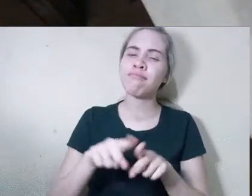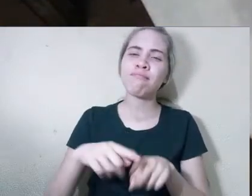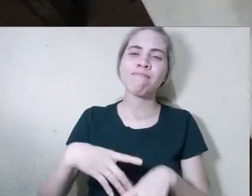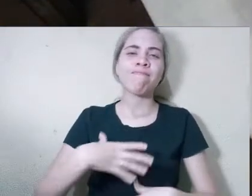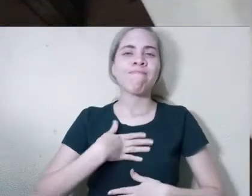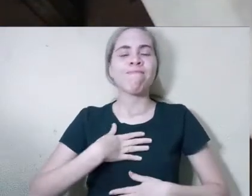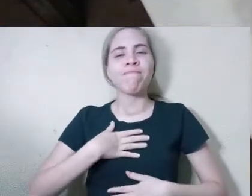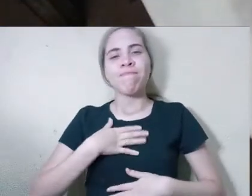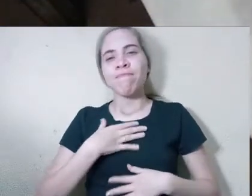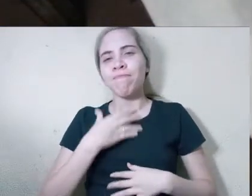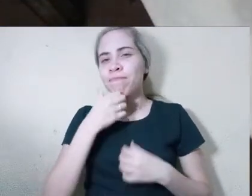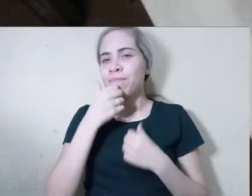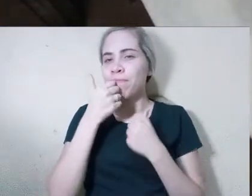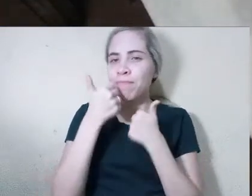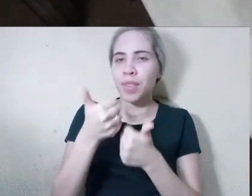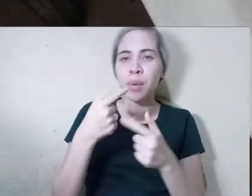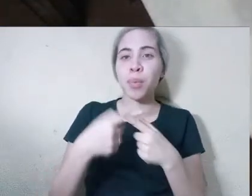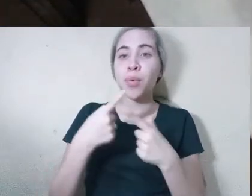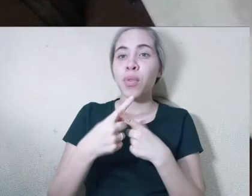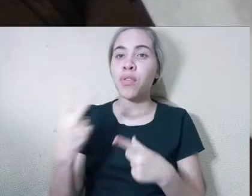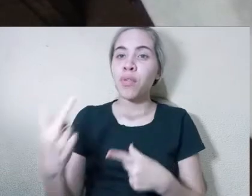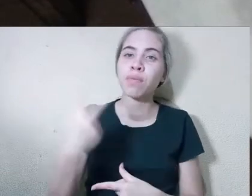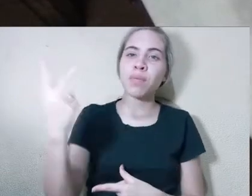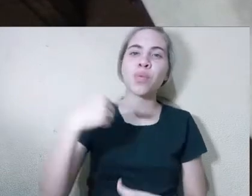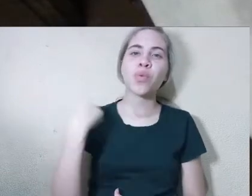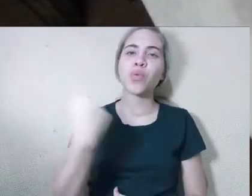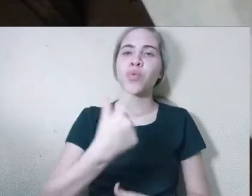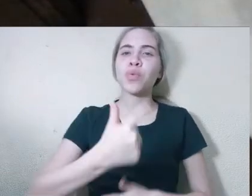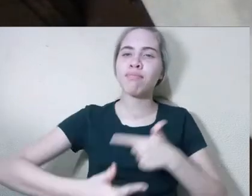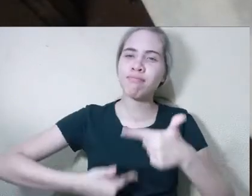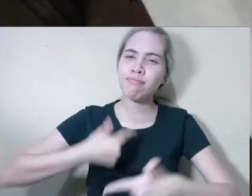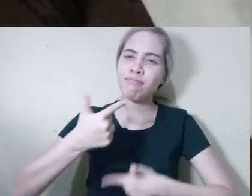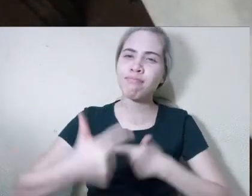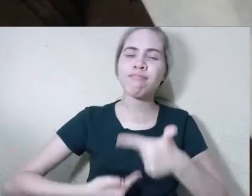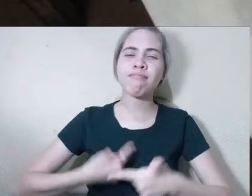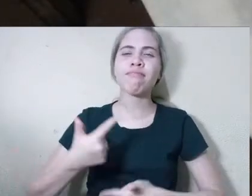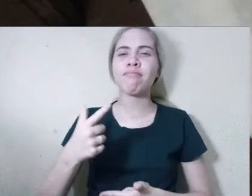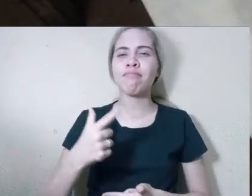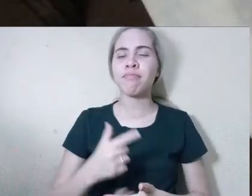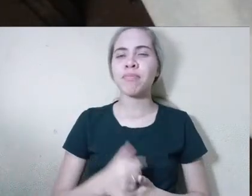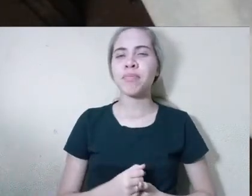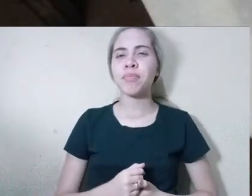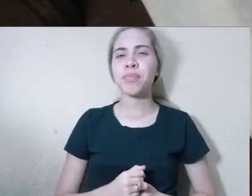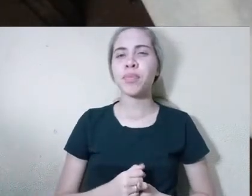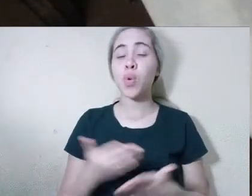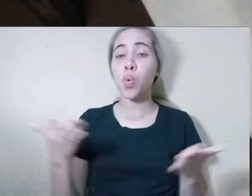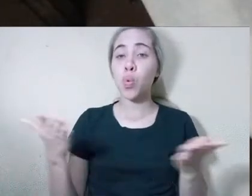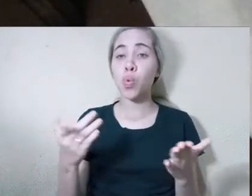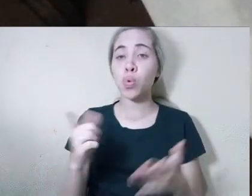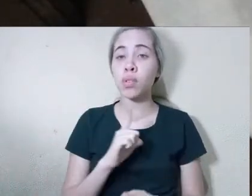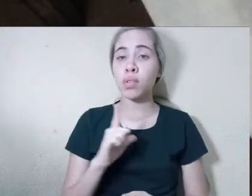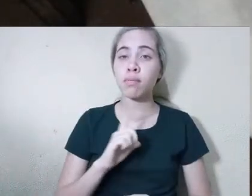gratificante, né? Saber que o trabalho da gente é reconhecido com qualidade, não? Com certeza. Hoje, então, sempre você está